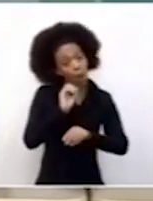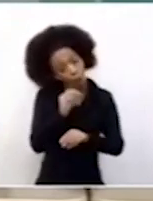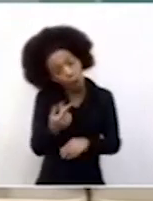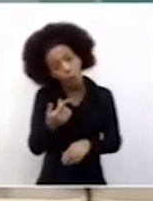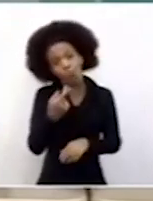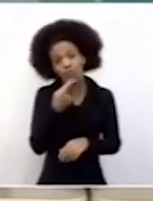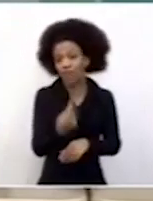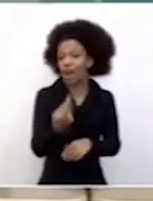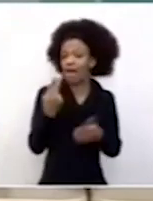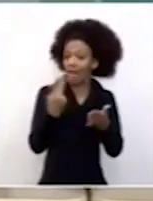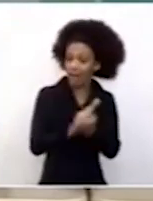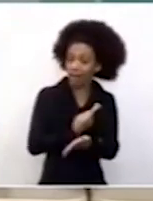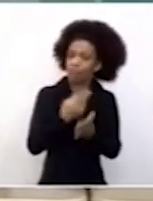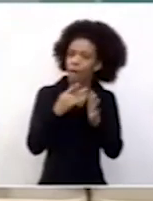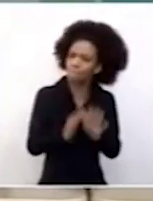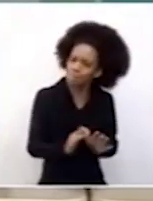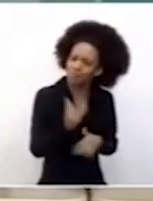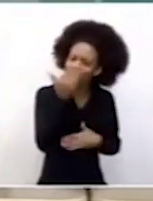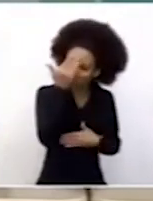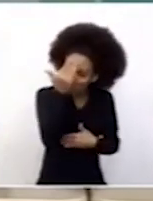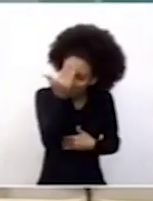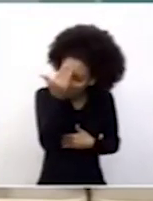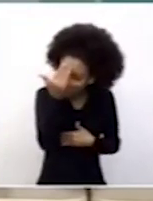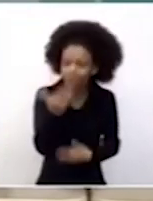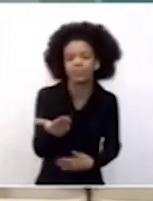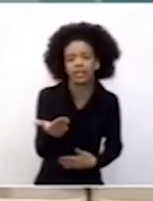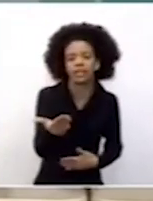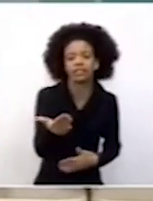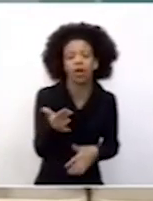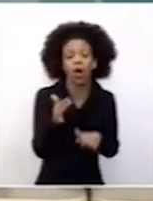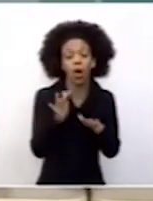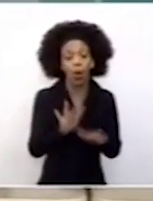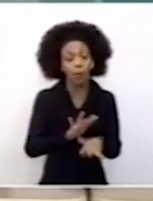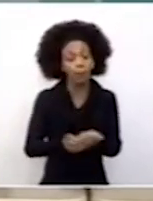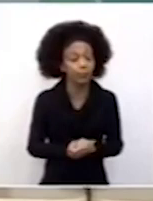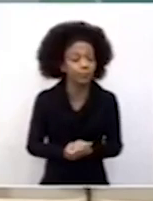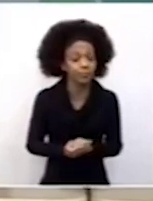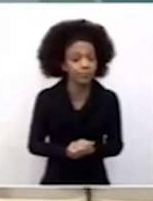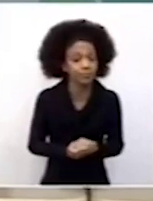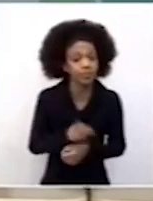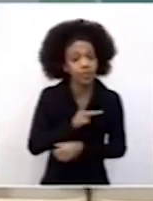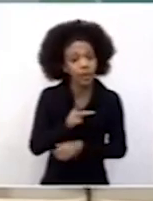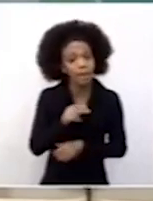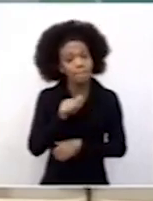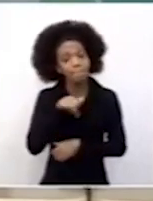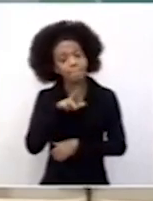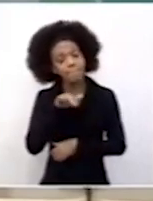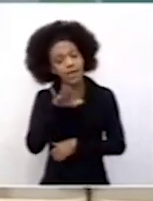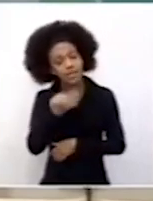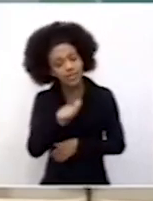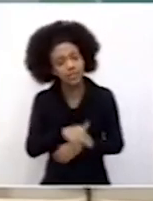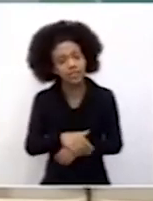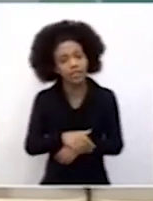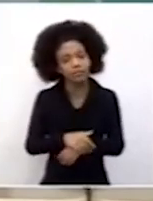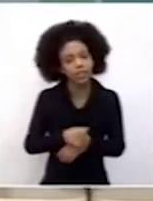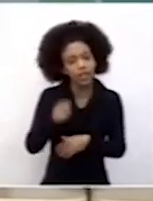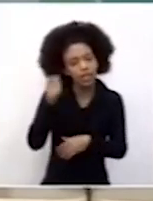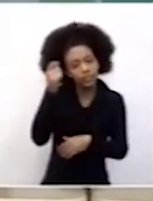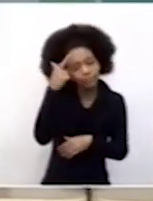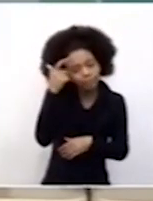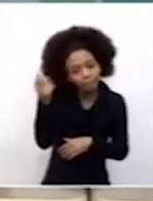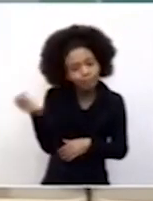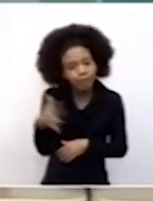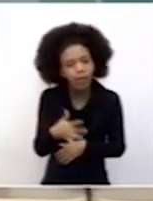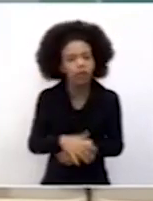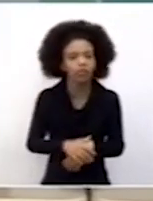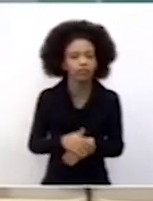errado, nossa, muito mesmo. A Promárcia falou da criatividade e com o